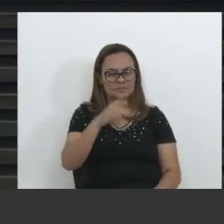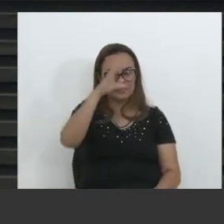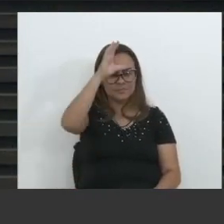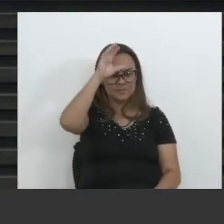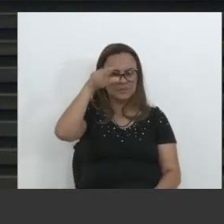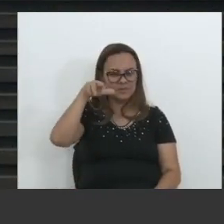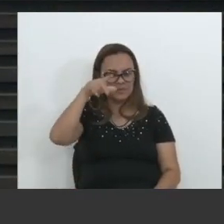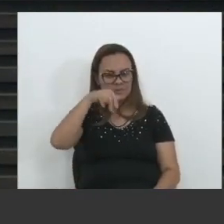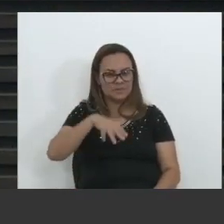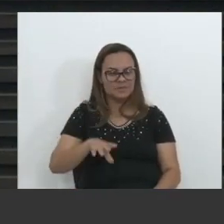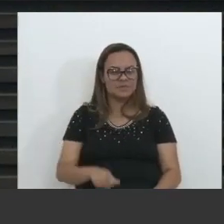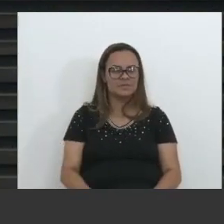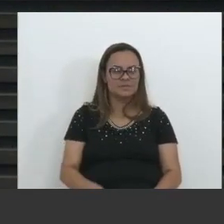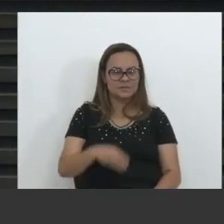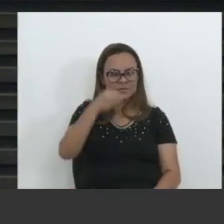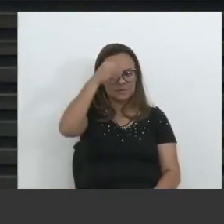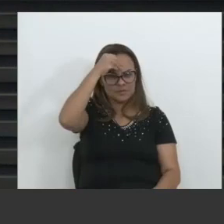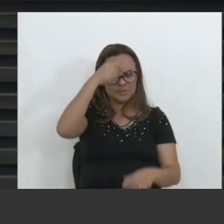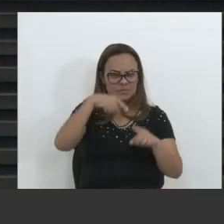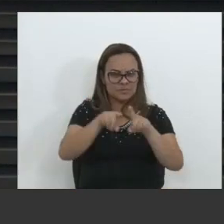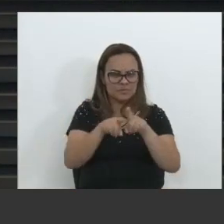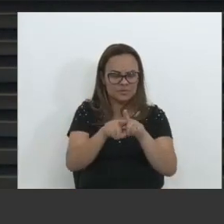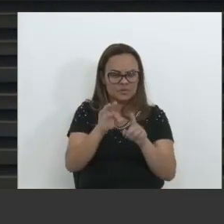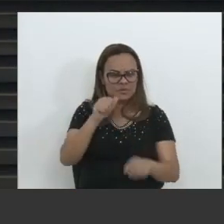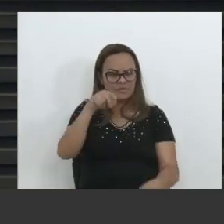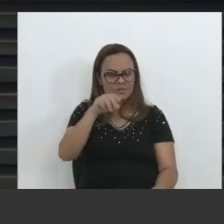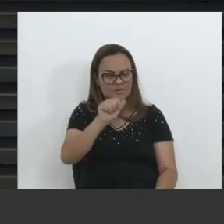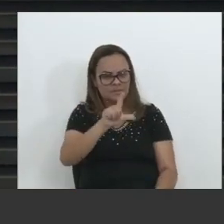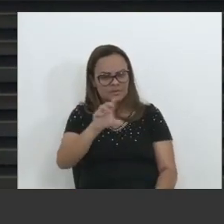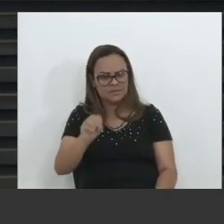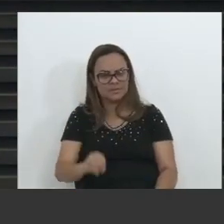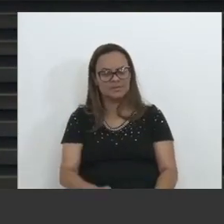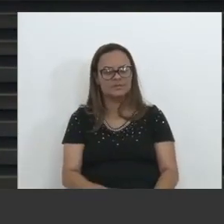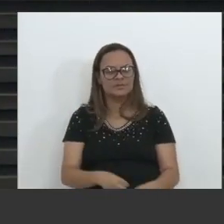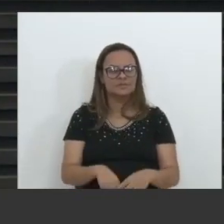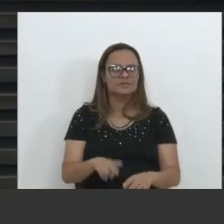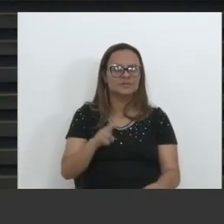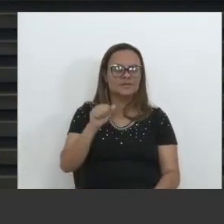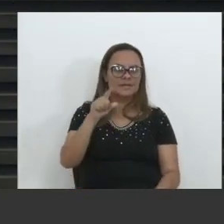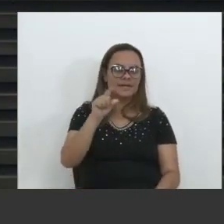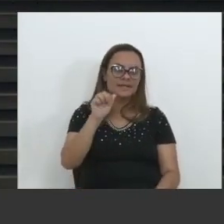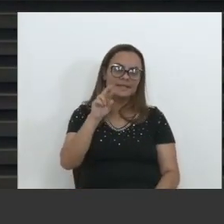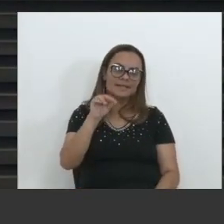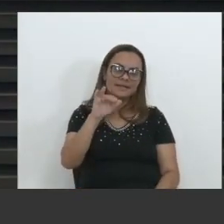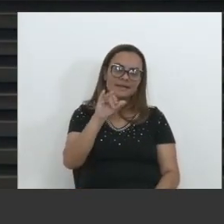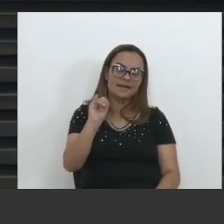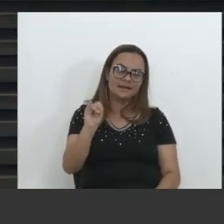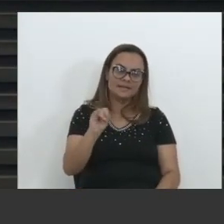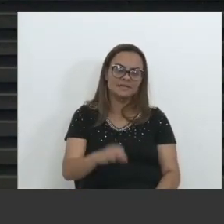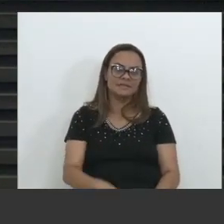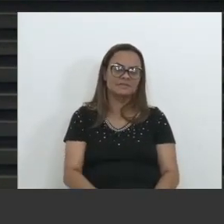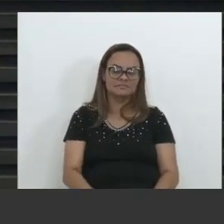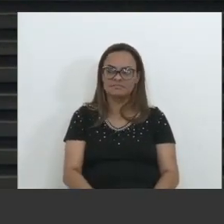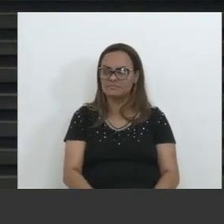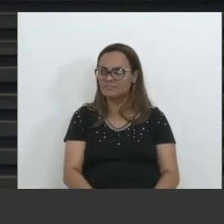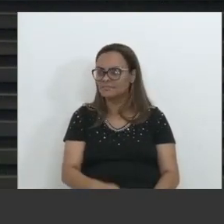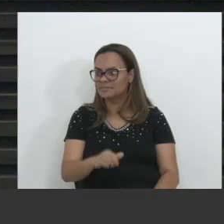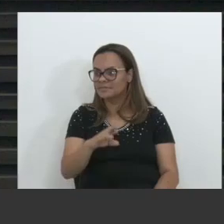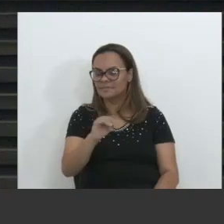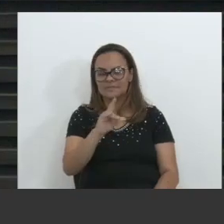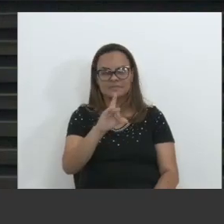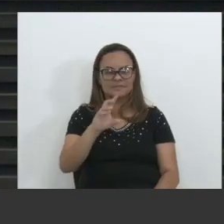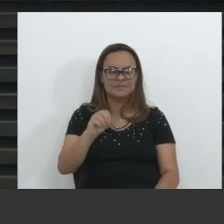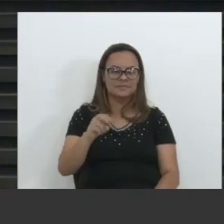minha sobrinha Ah o Reinaldo que é um grande amigo de longa data o calegar é o o Maurício renoto